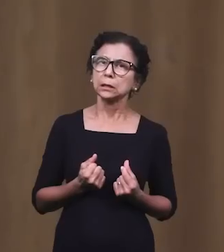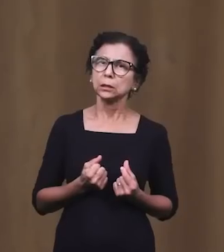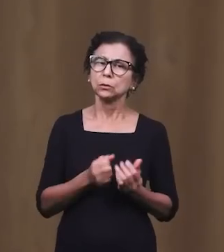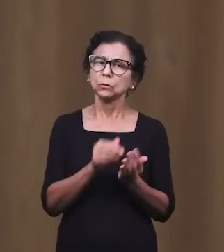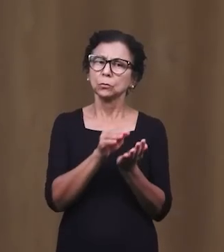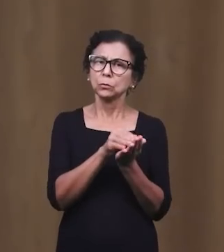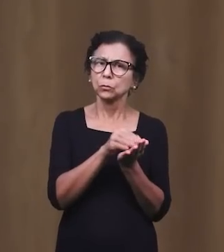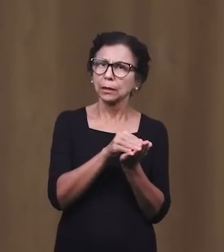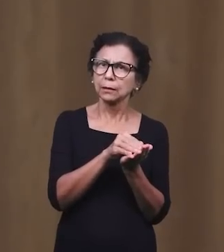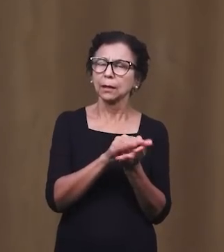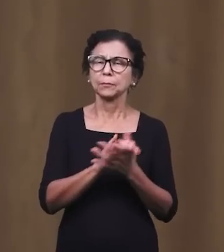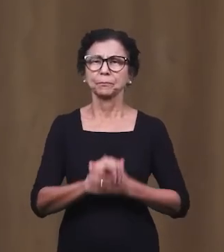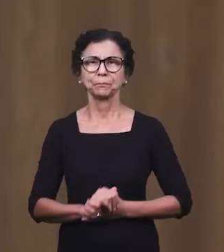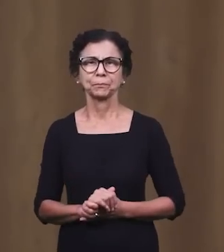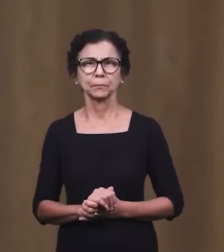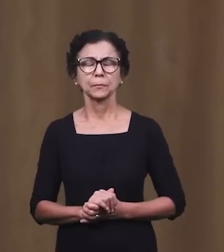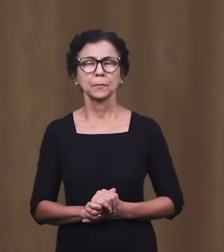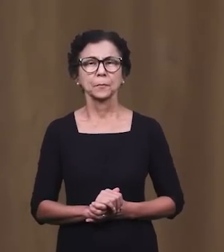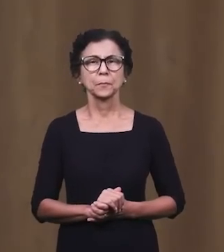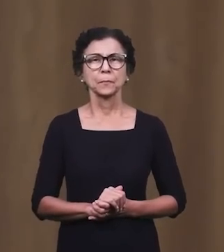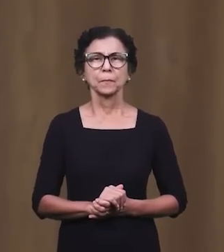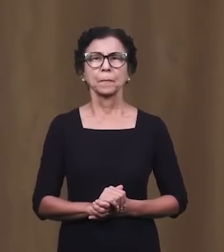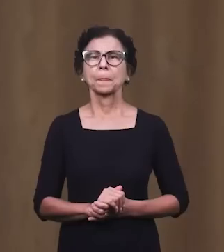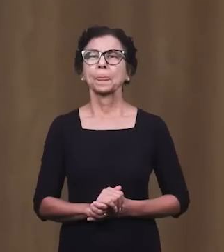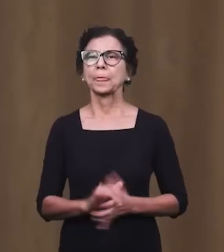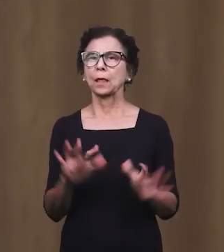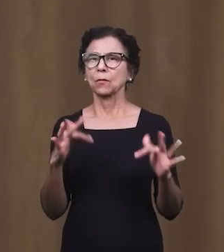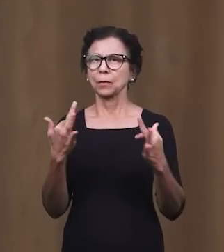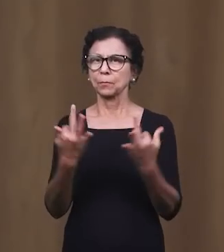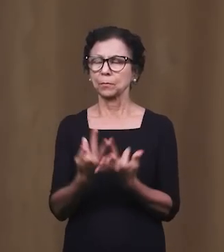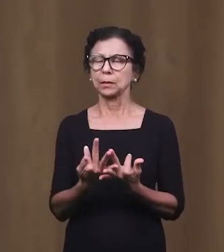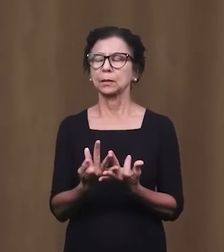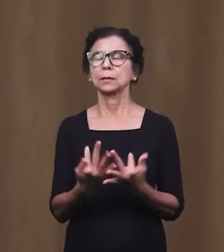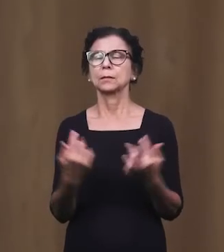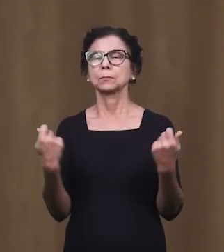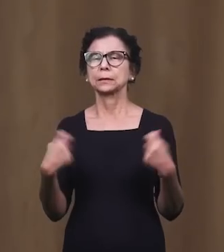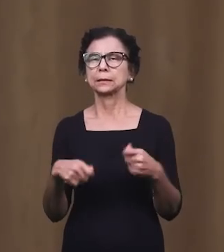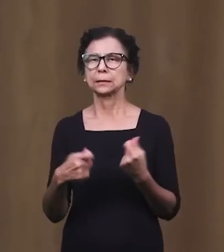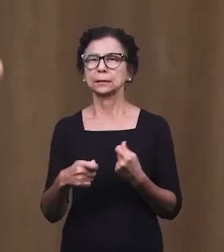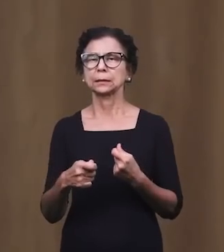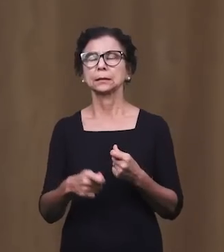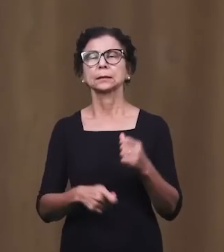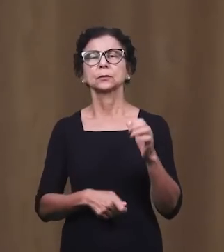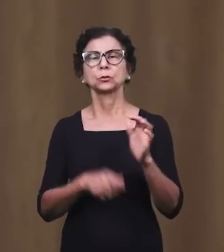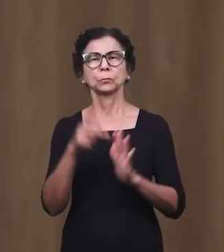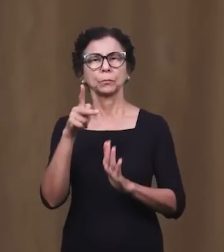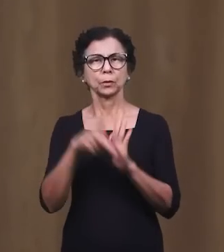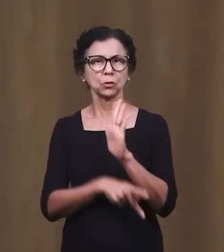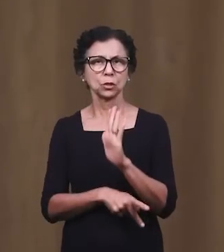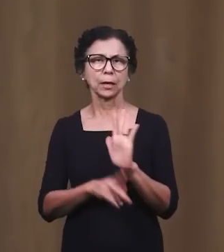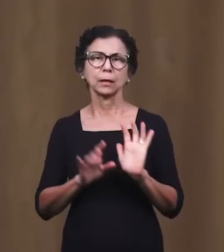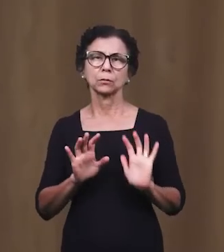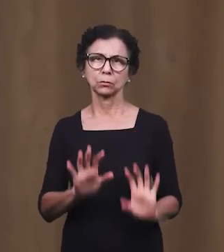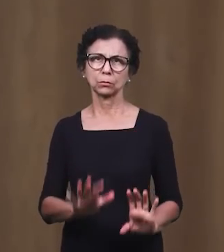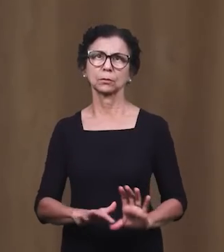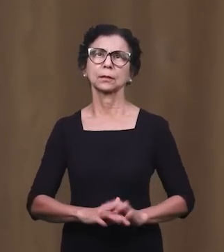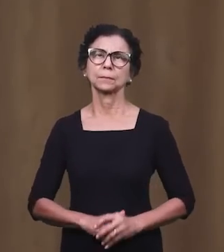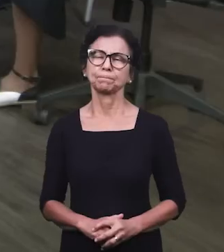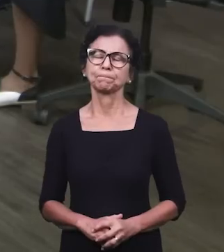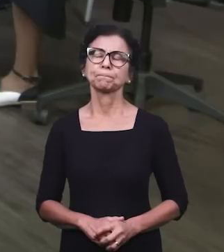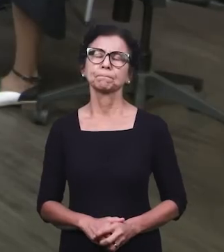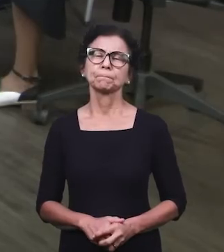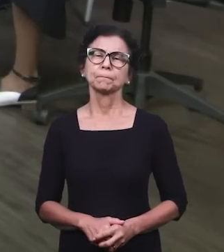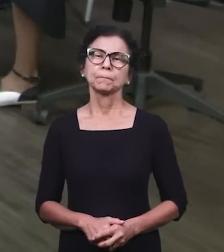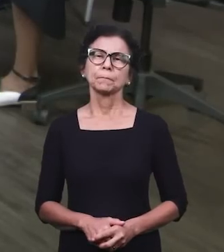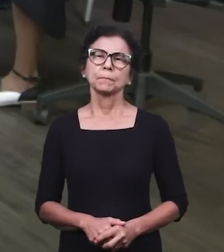isso? Então, esse planejamento familiar é muito importante também, muito diferente de um orçamento pessoal, agora é um orçamento familiar.